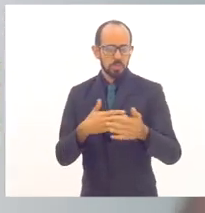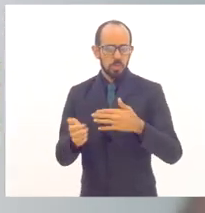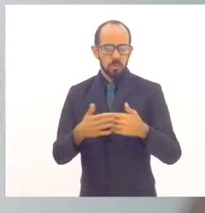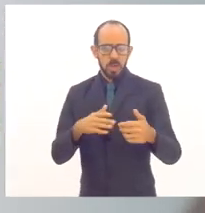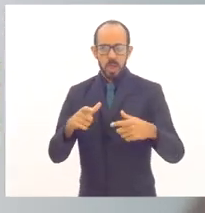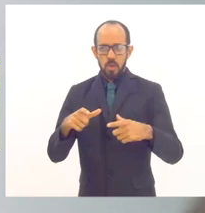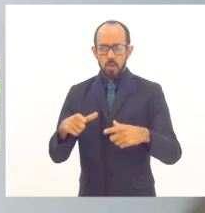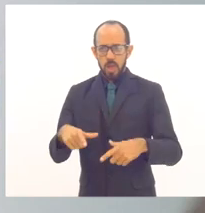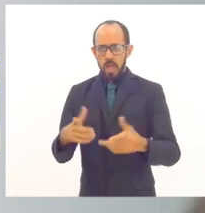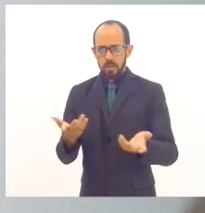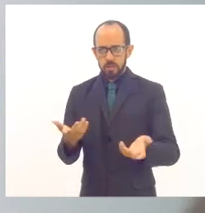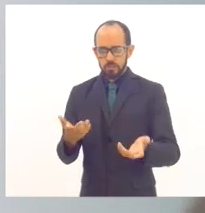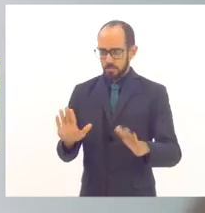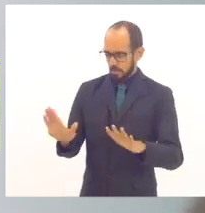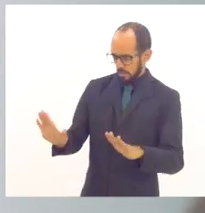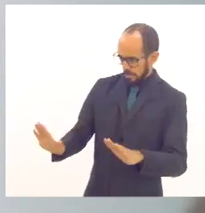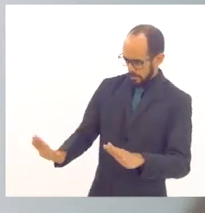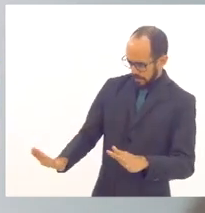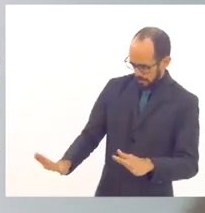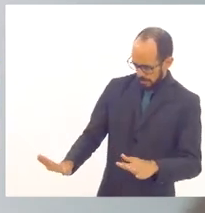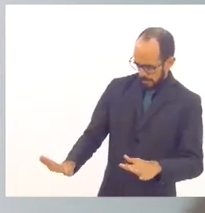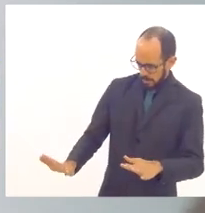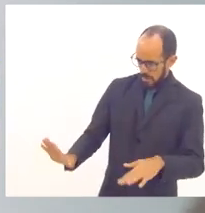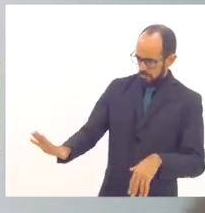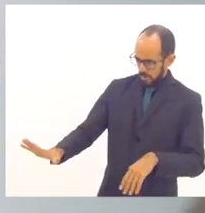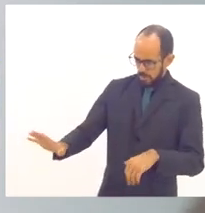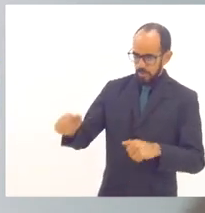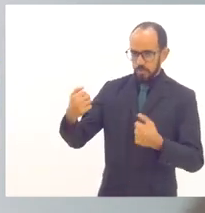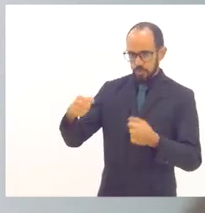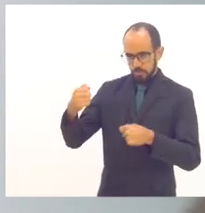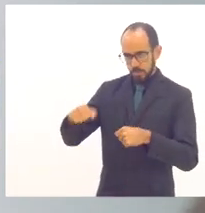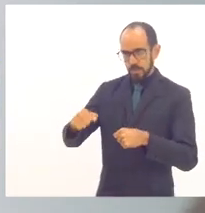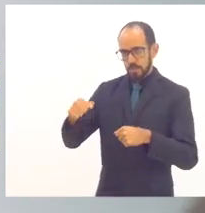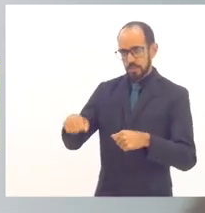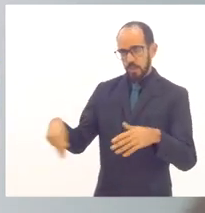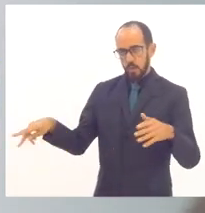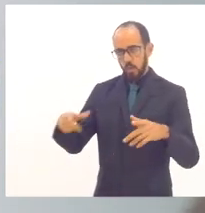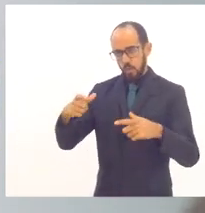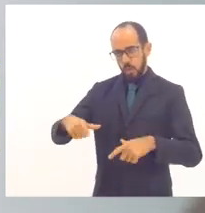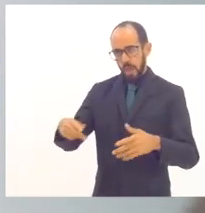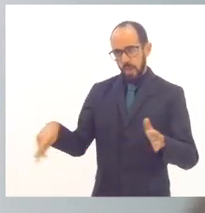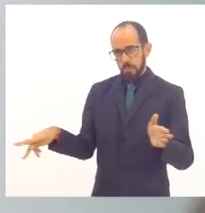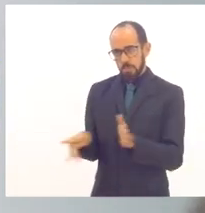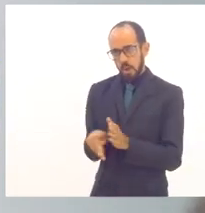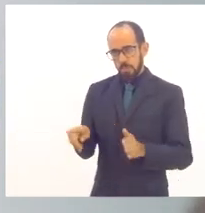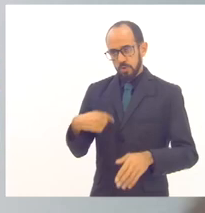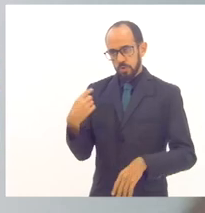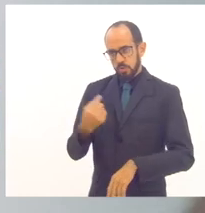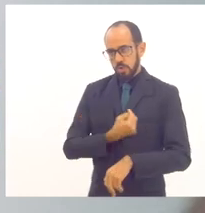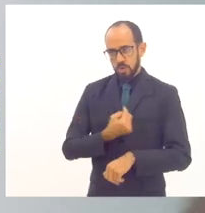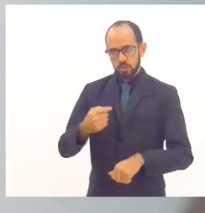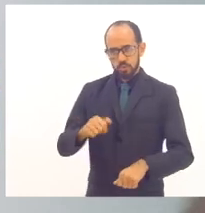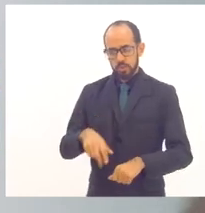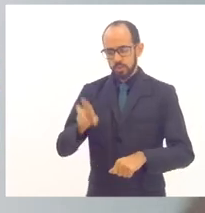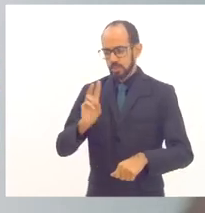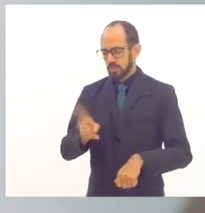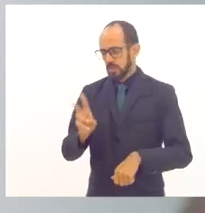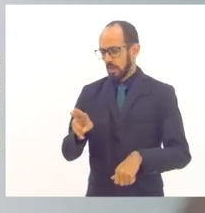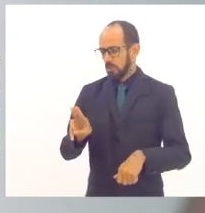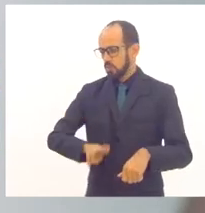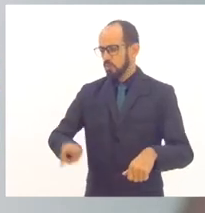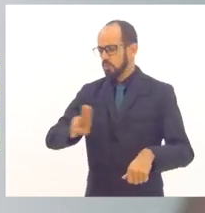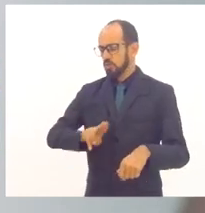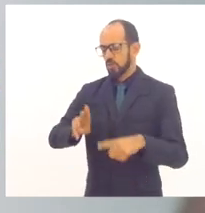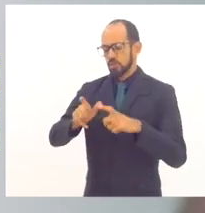vocês. Eu falei: não, cara, mas espera aí, pô. Eu acho que a gente tem que ter um espaço nosso, né, cara? A gente sempre pega a aba, né, cara? Sempre utiliza